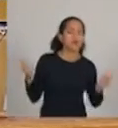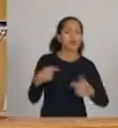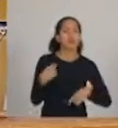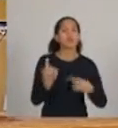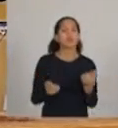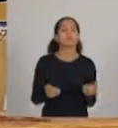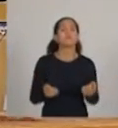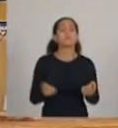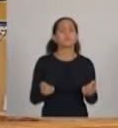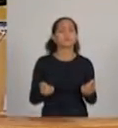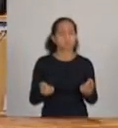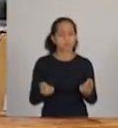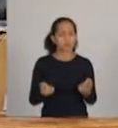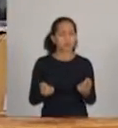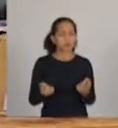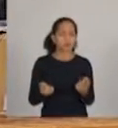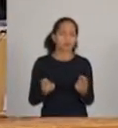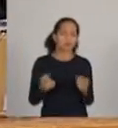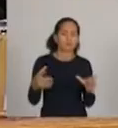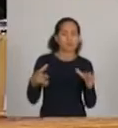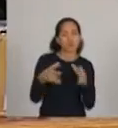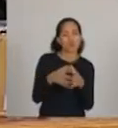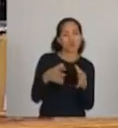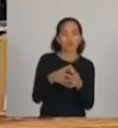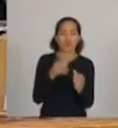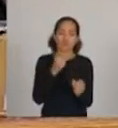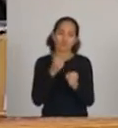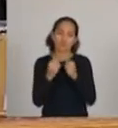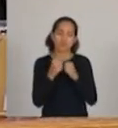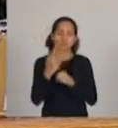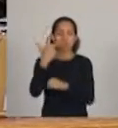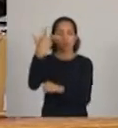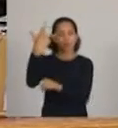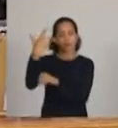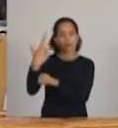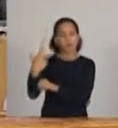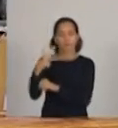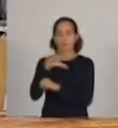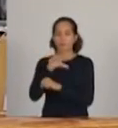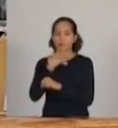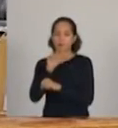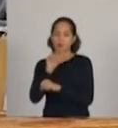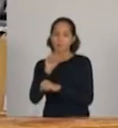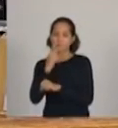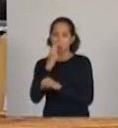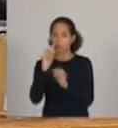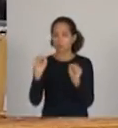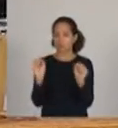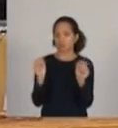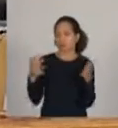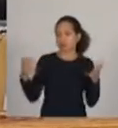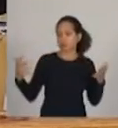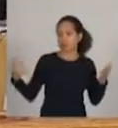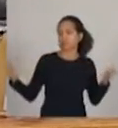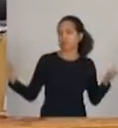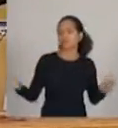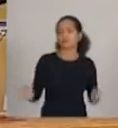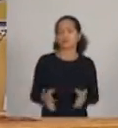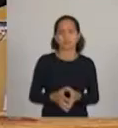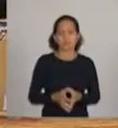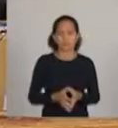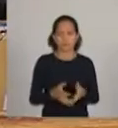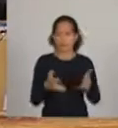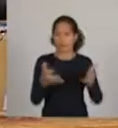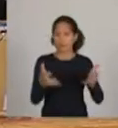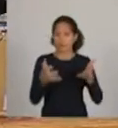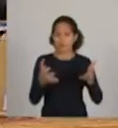próximo à turma do jornalismo para fazer aquela gravação que é um espetáculo. Ele quer passar